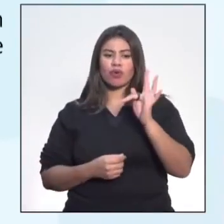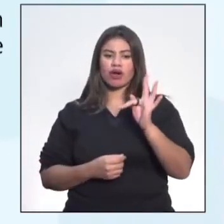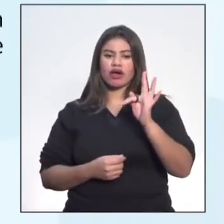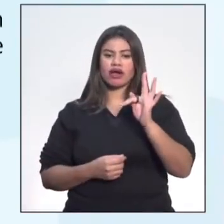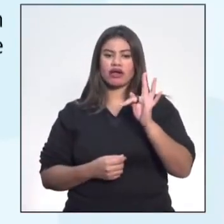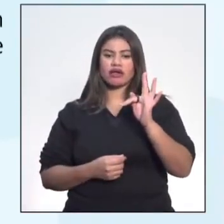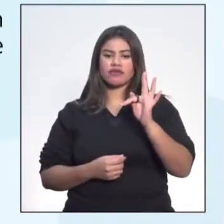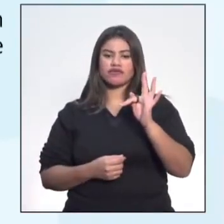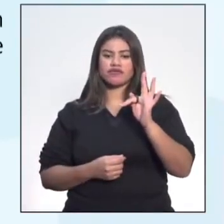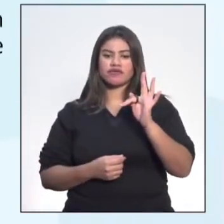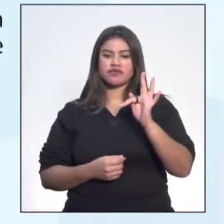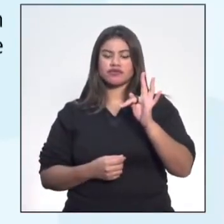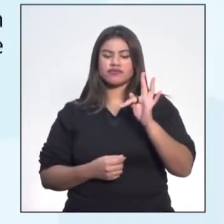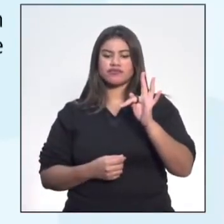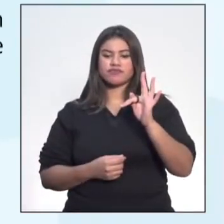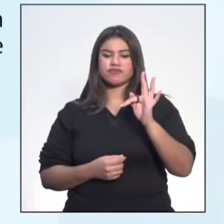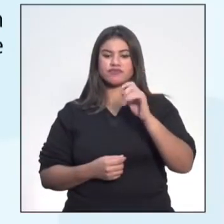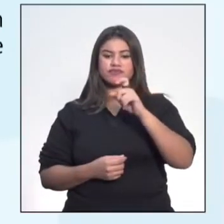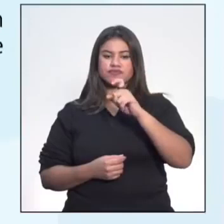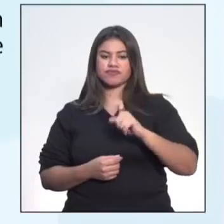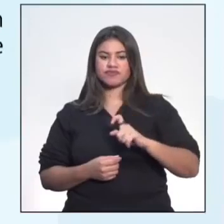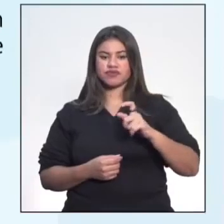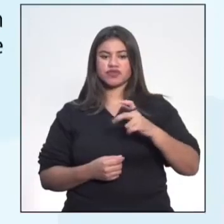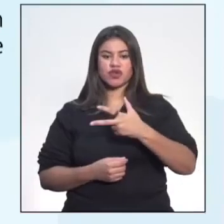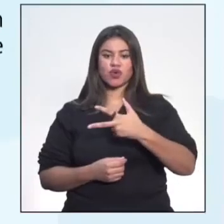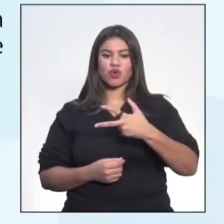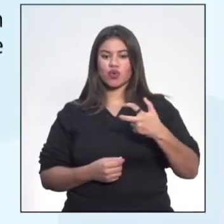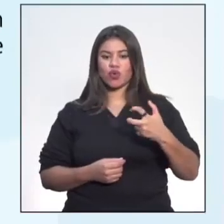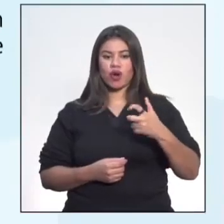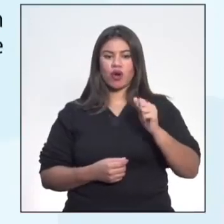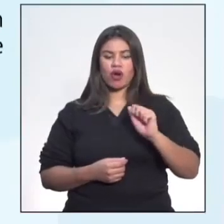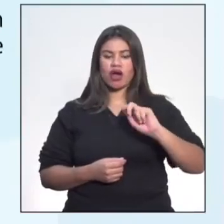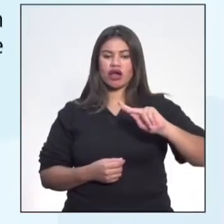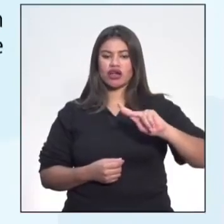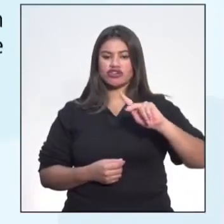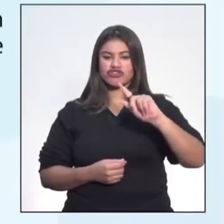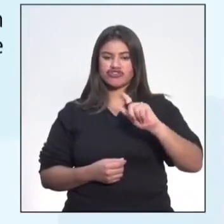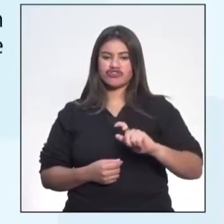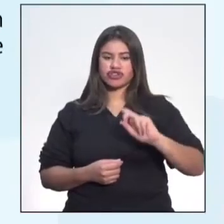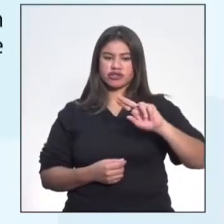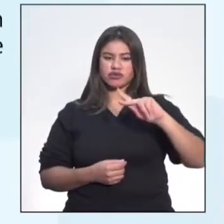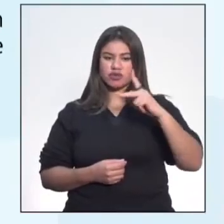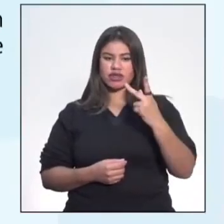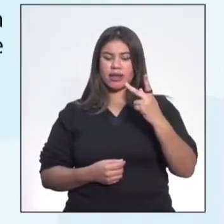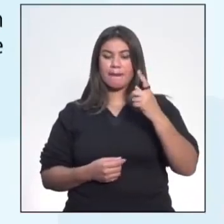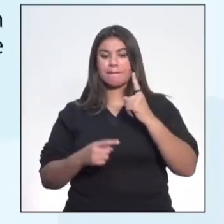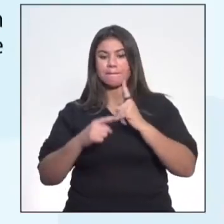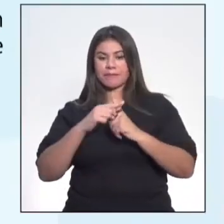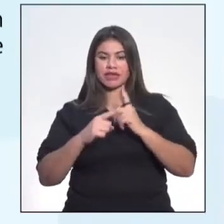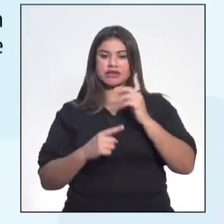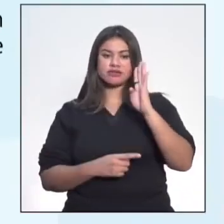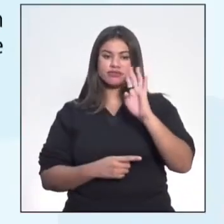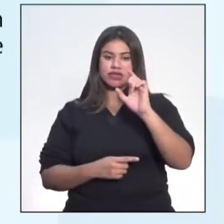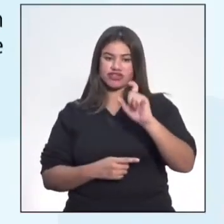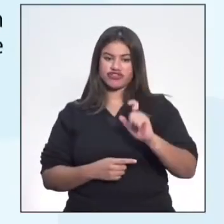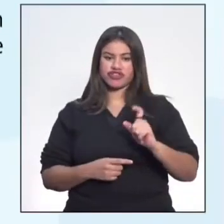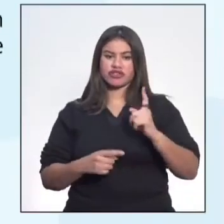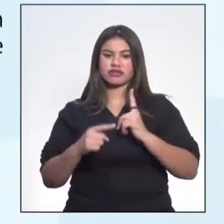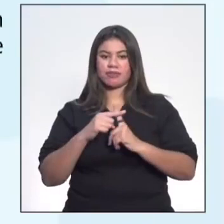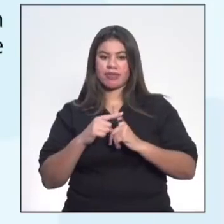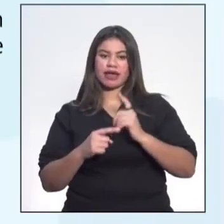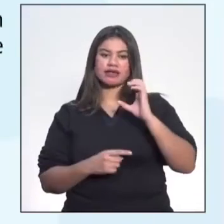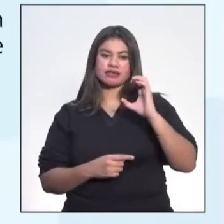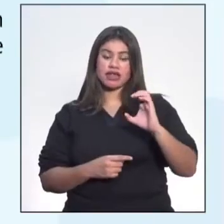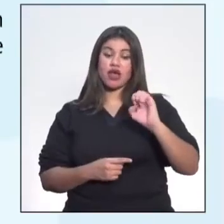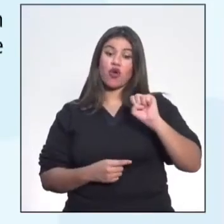quando é função a gente põe o f de x, igual a x² mais bx mais c.